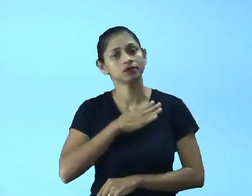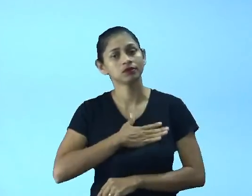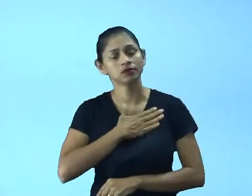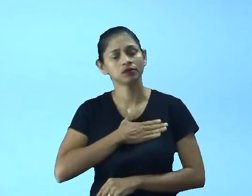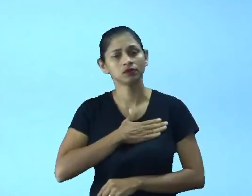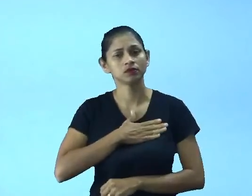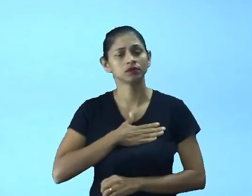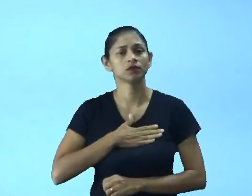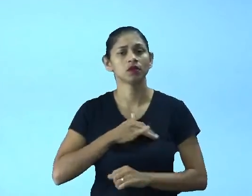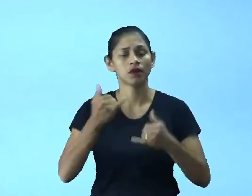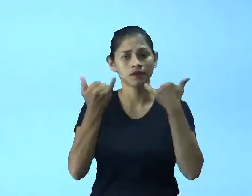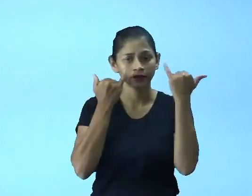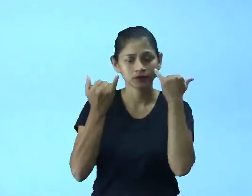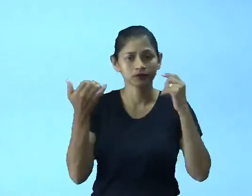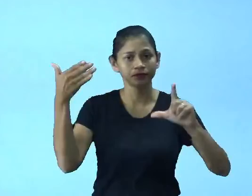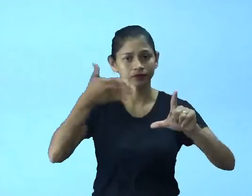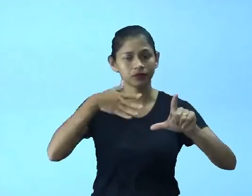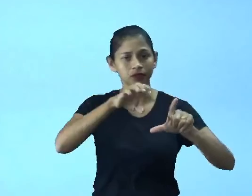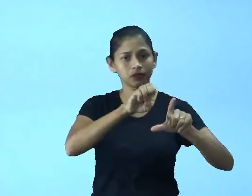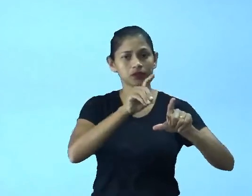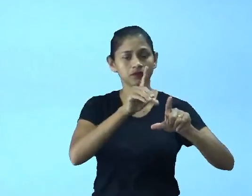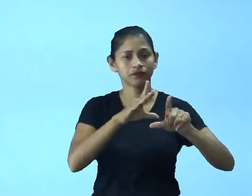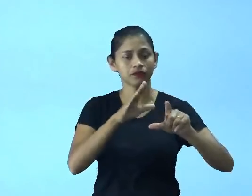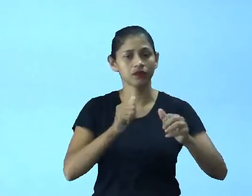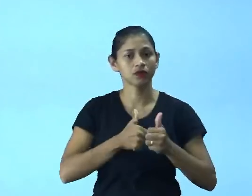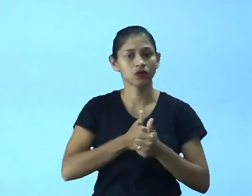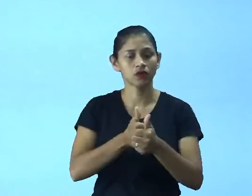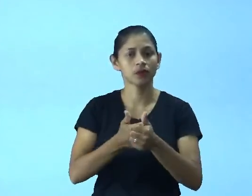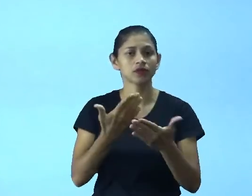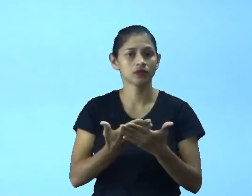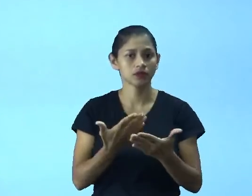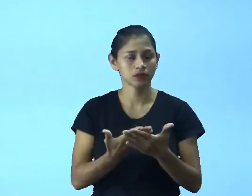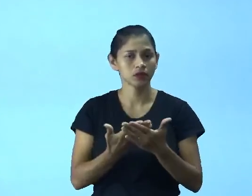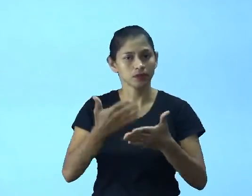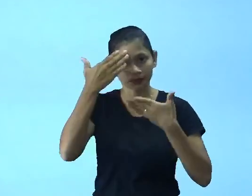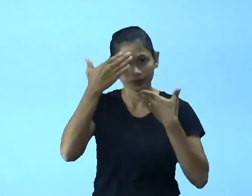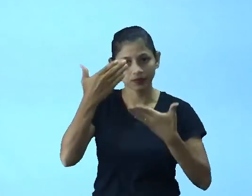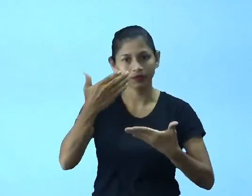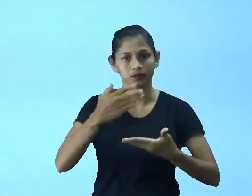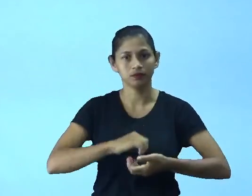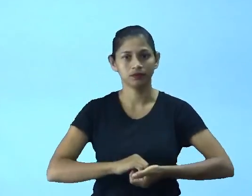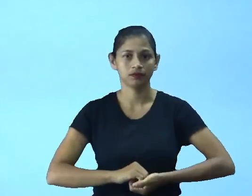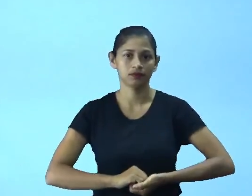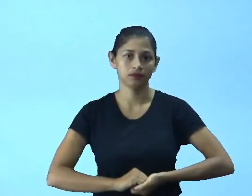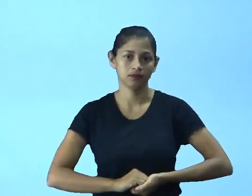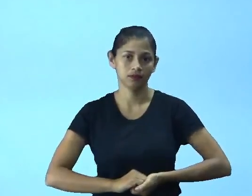Para mais informações, acesse a plataforma Eduque e acompanhe sempre nossas aulas. Muito obrigado!